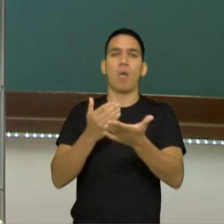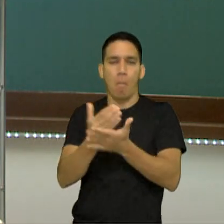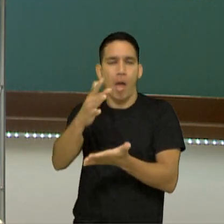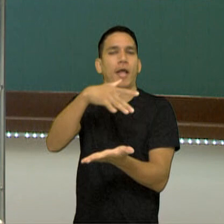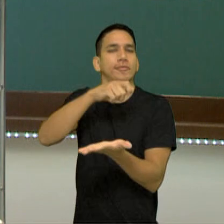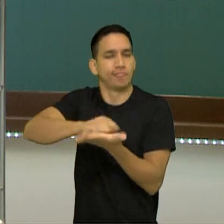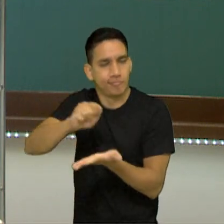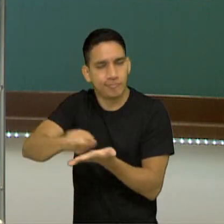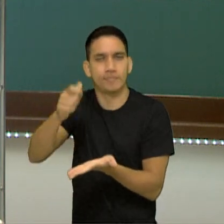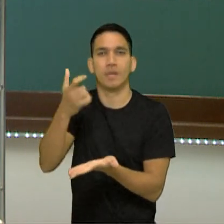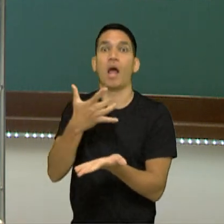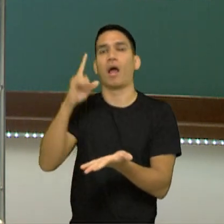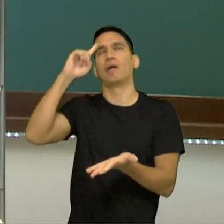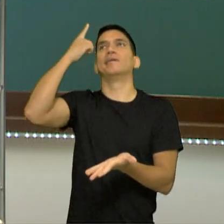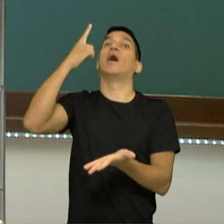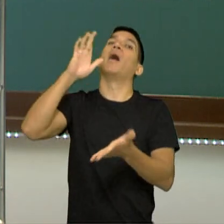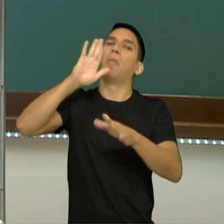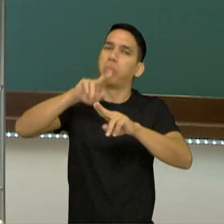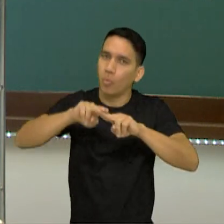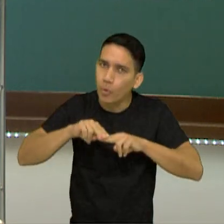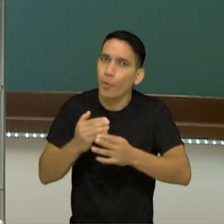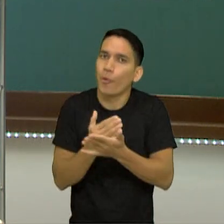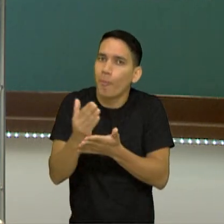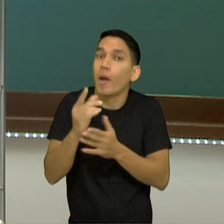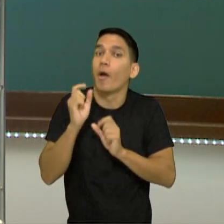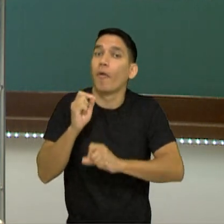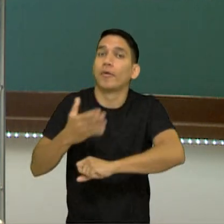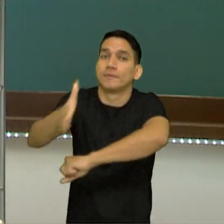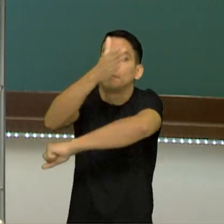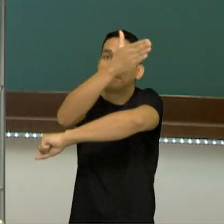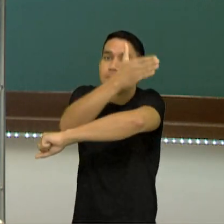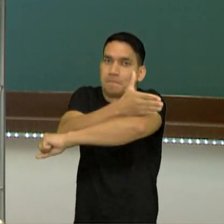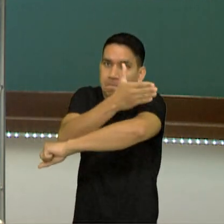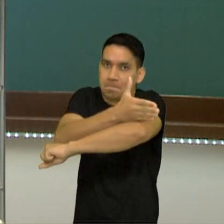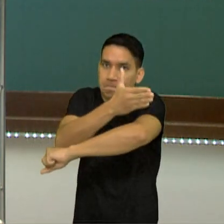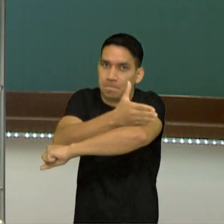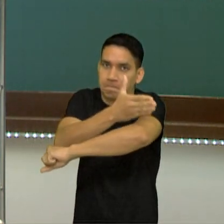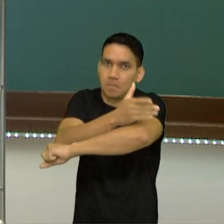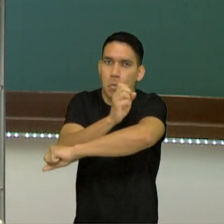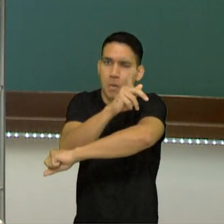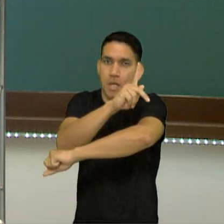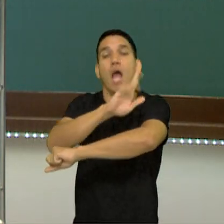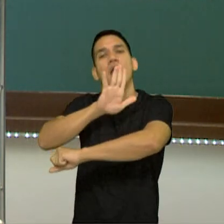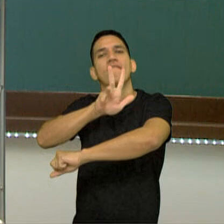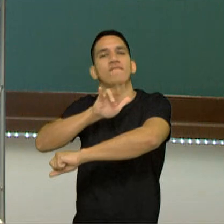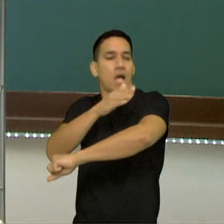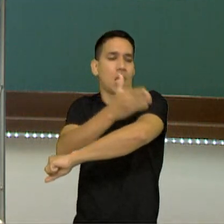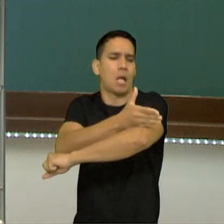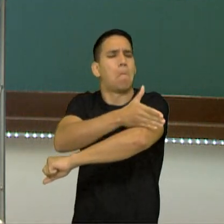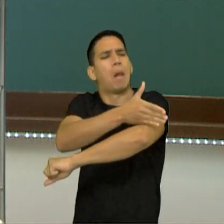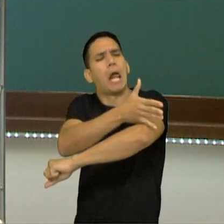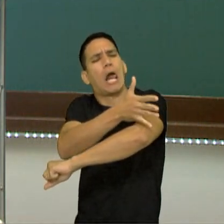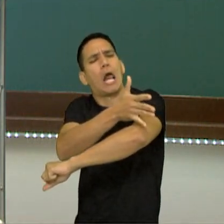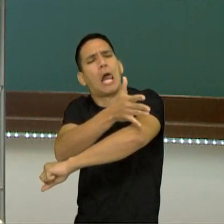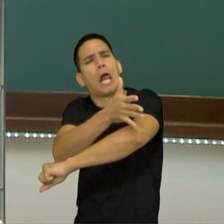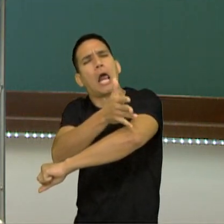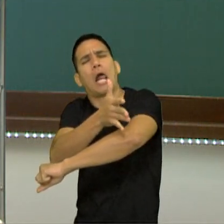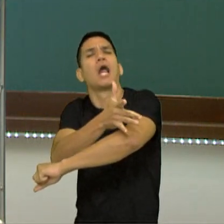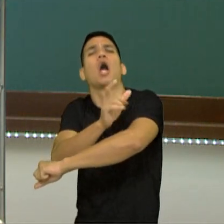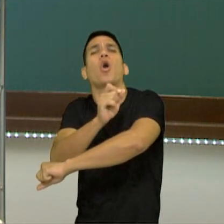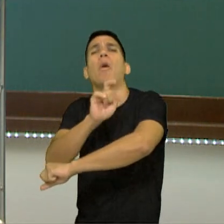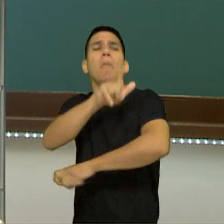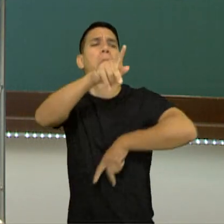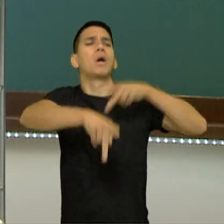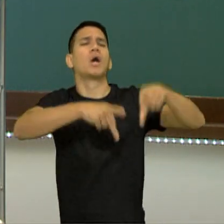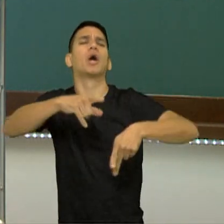gente entra então na Idade Antiga, beleza? Então, a gente vai ter o período da Idade Antiga. E o que povos a